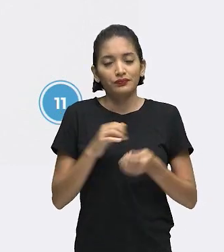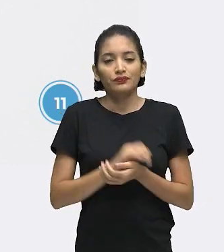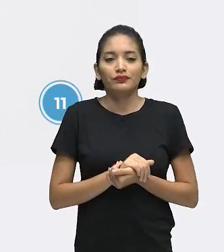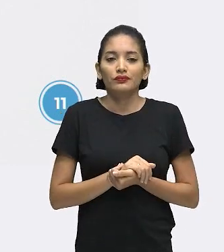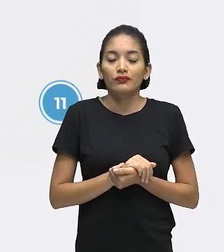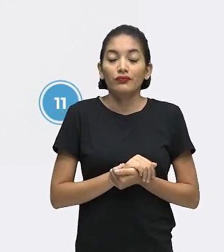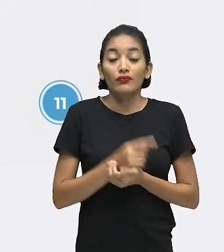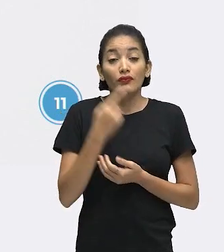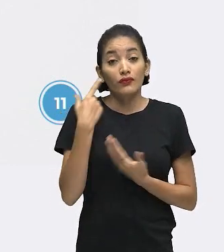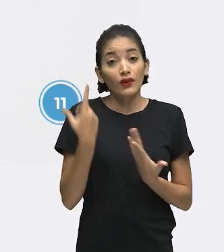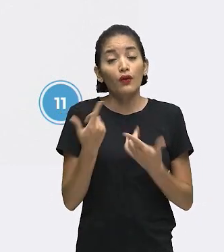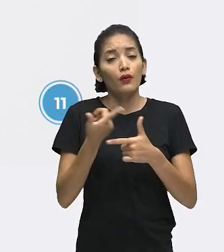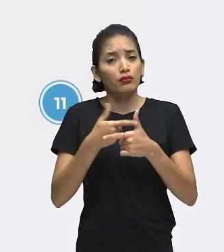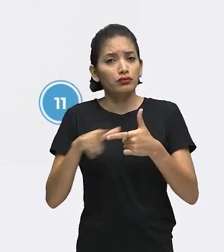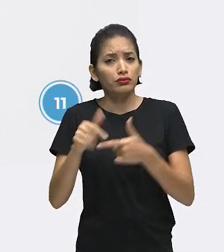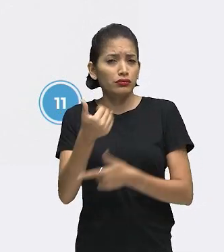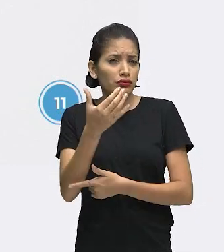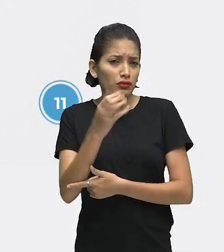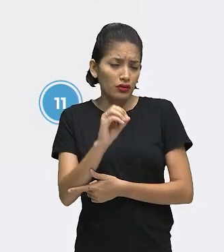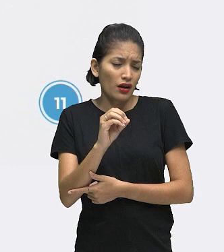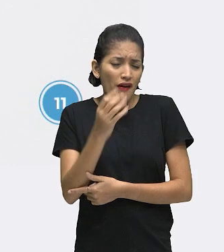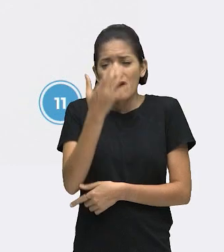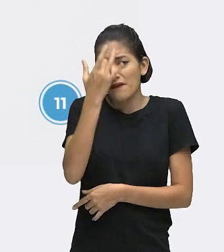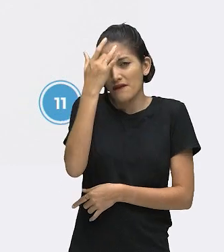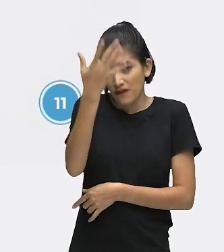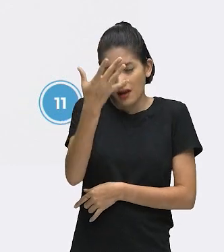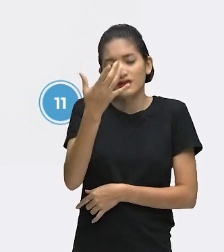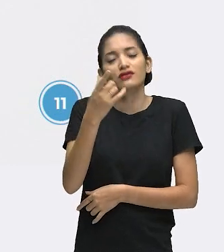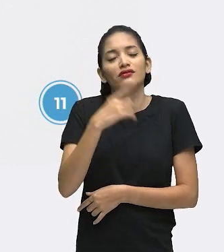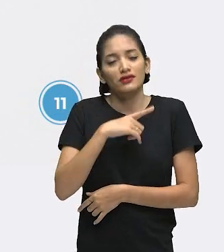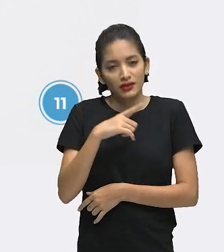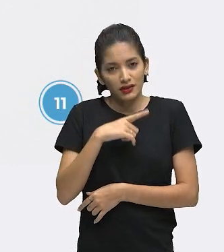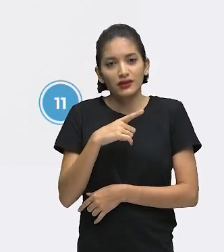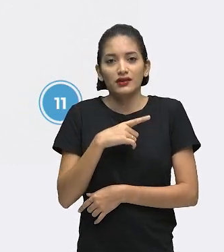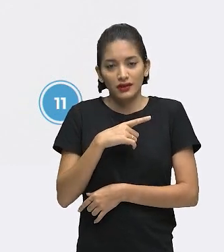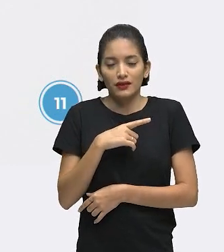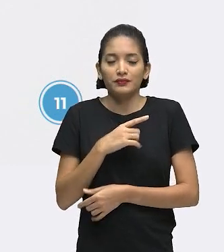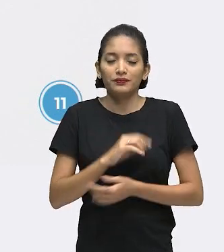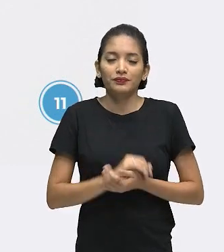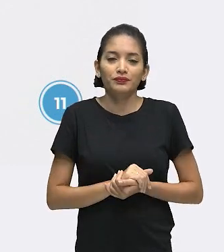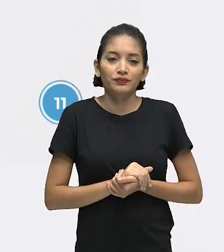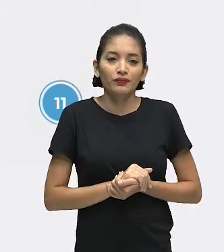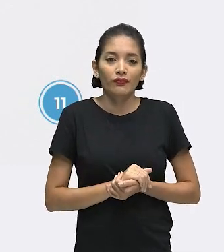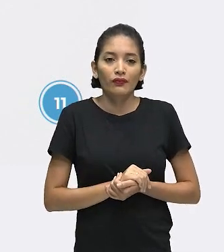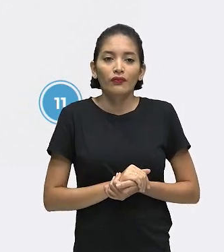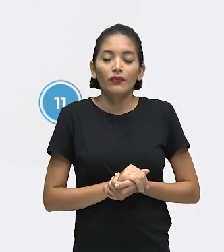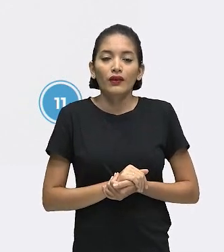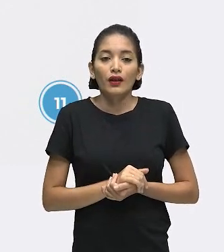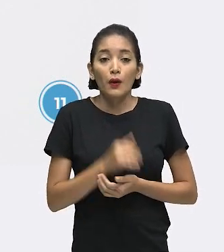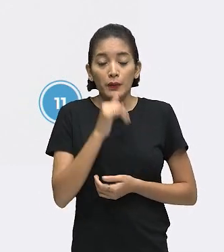que a divisão por 10 é uma das divisões mais fáceis que a gente tem de resolver, né? Olha só,